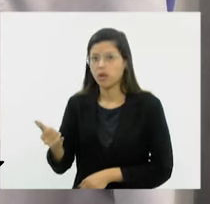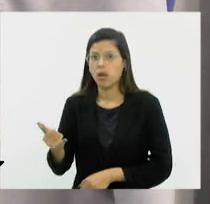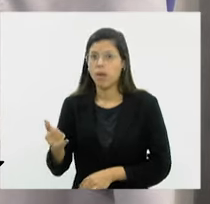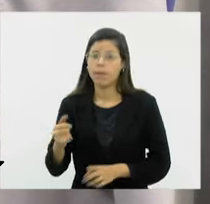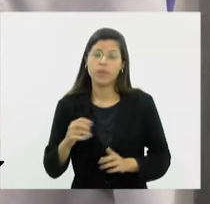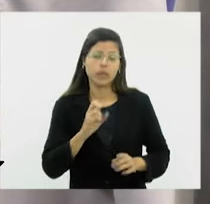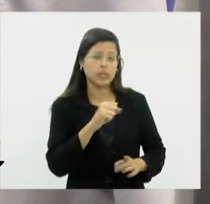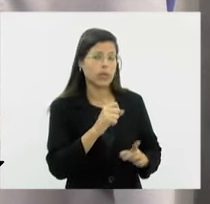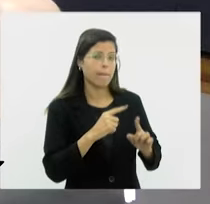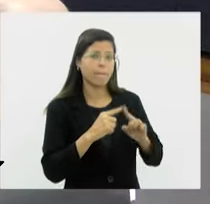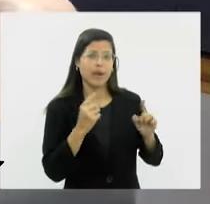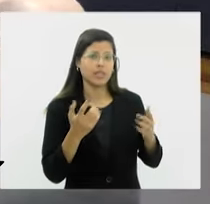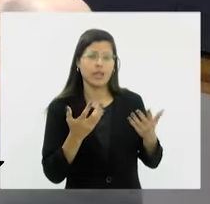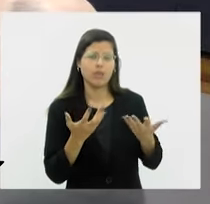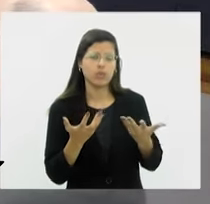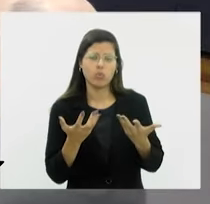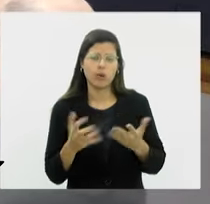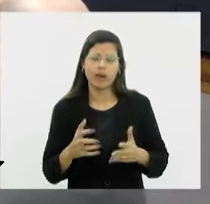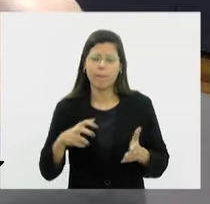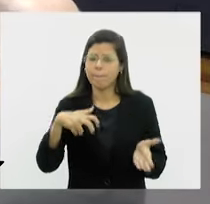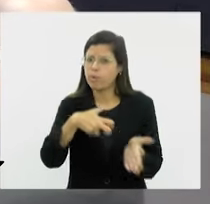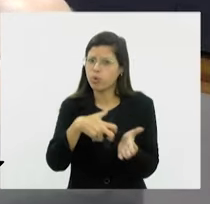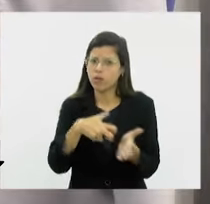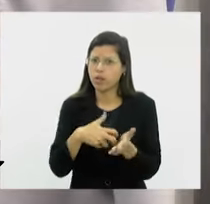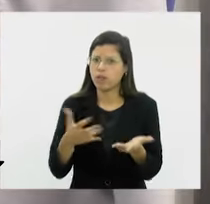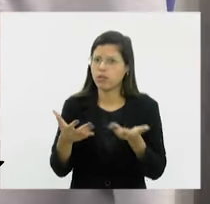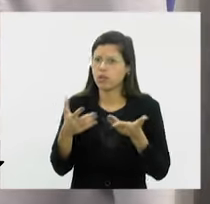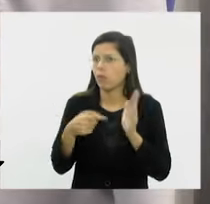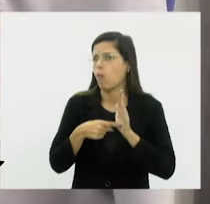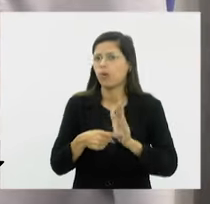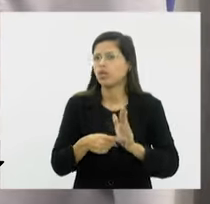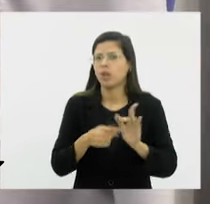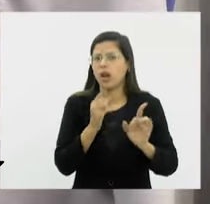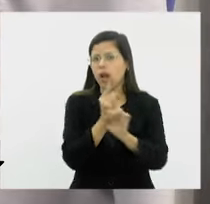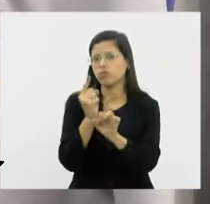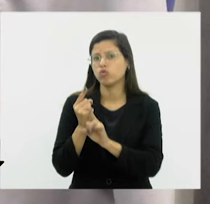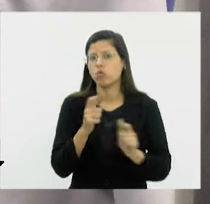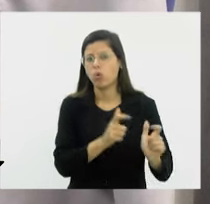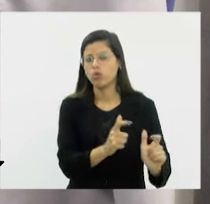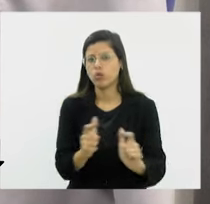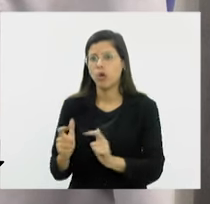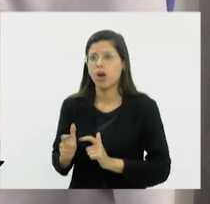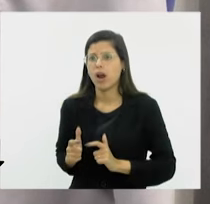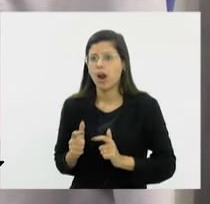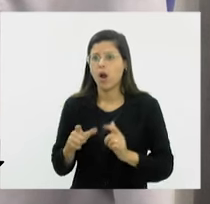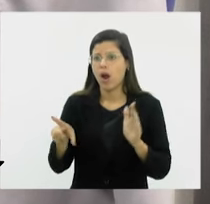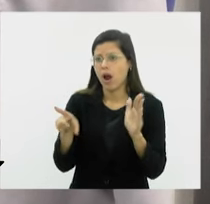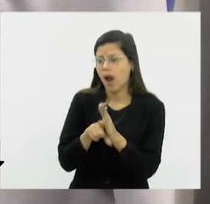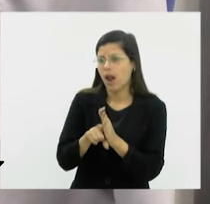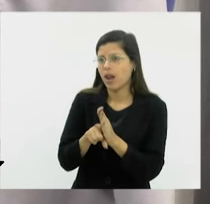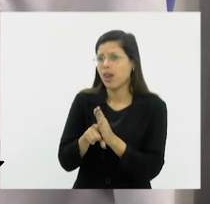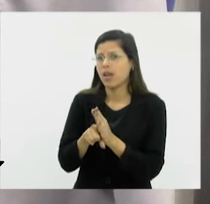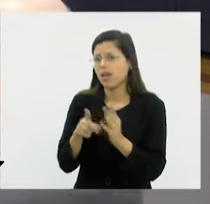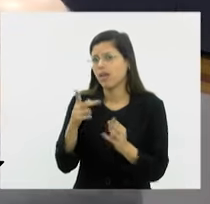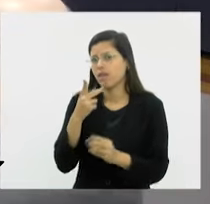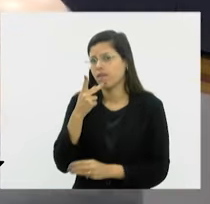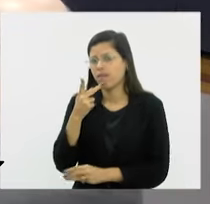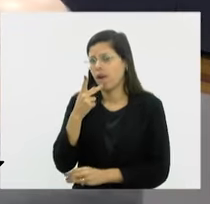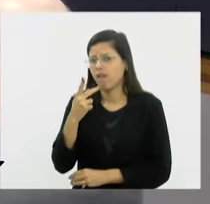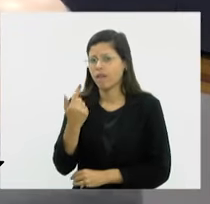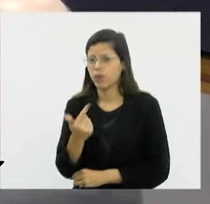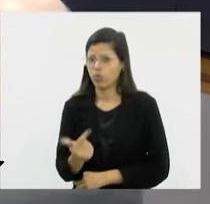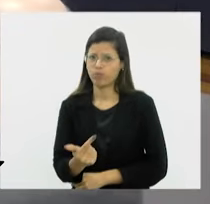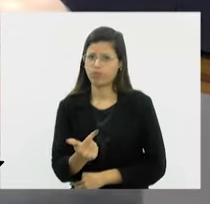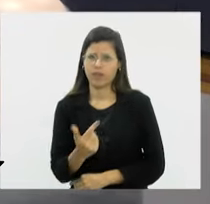quer identificar os locais onde aconteceu. Não tem dúvida. Que a lei da anistia, ela não diz que não houve aquilo. Não, diz de forma nenhuma. Tendo havido aquilo,